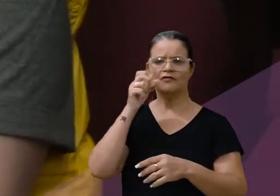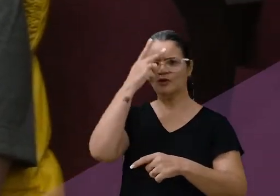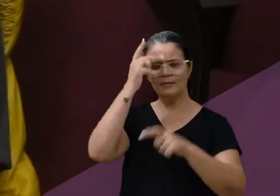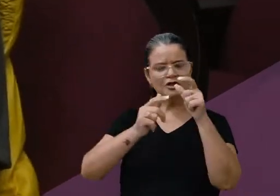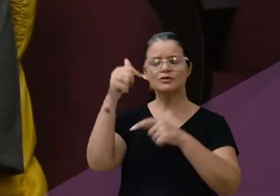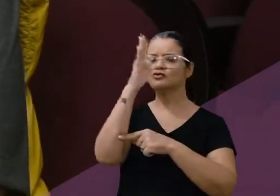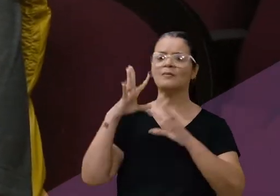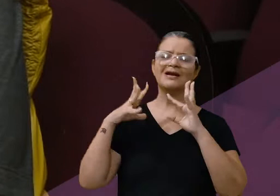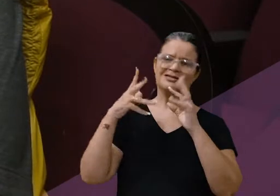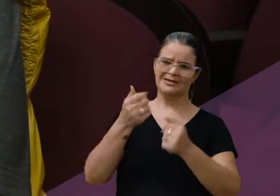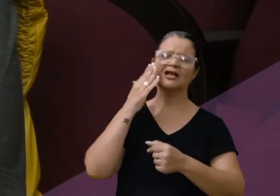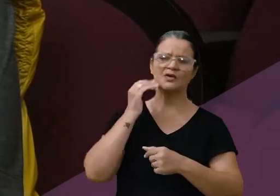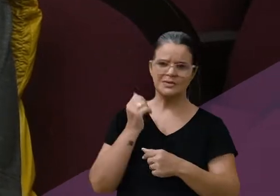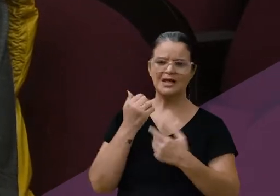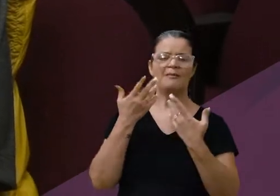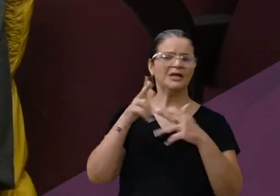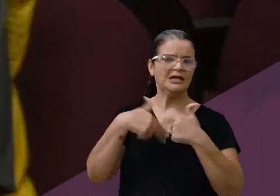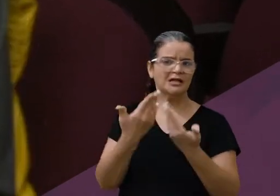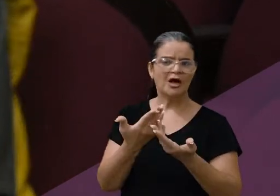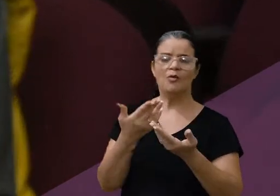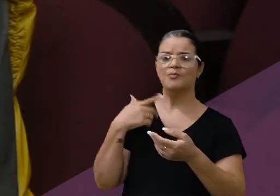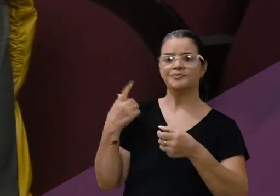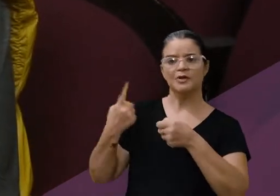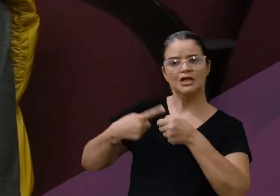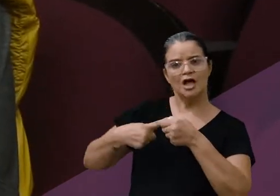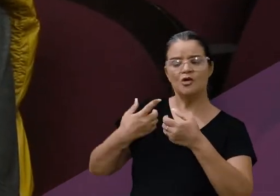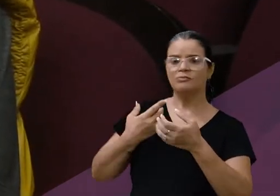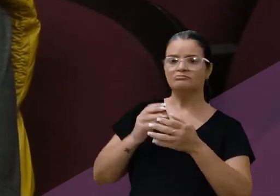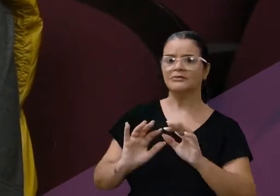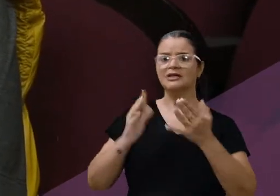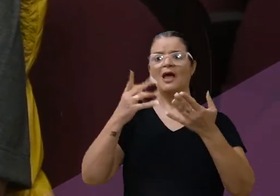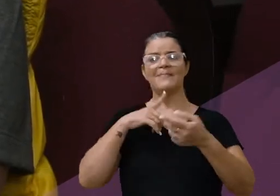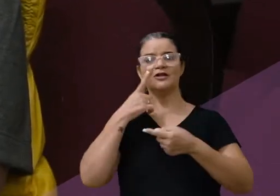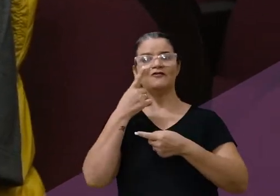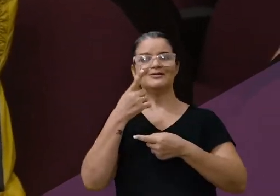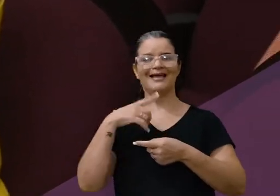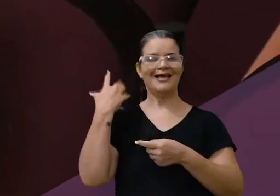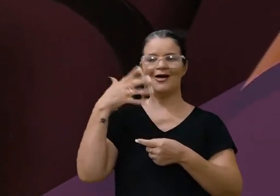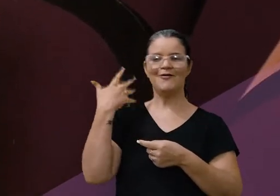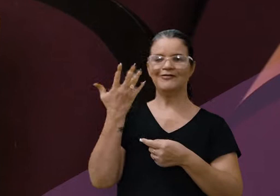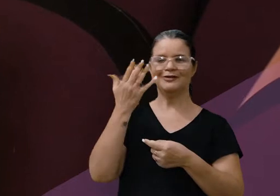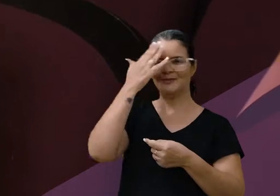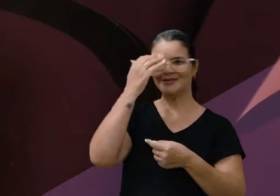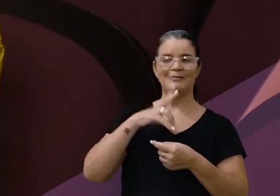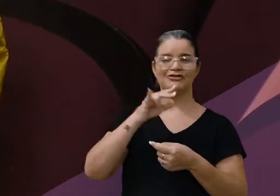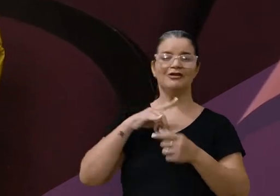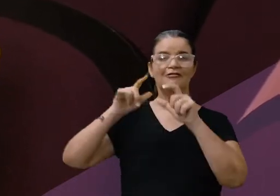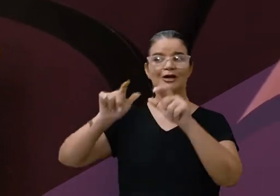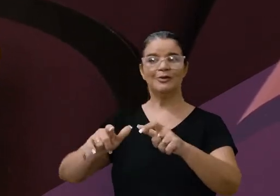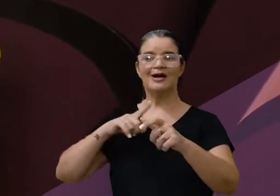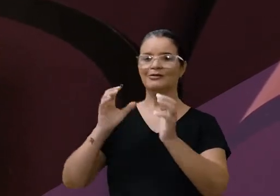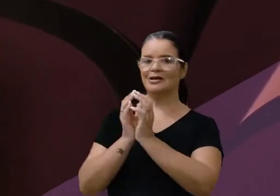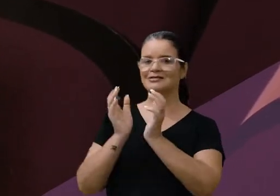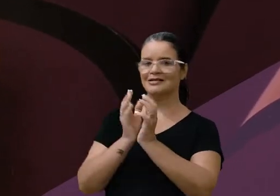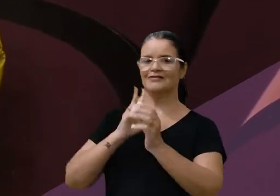que muitas pessoas que vieram nas outras gerações, que vieram antes da gente, que não tiveram, né? O mercado da música está muito diferente, mais democrático, então